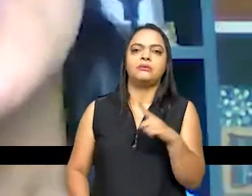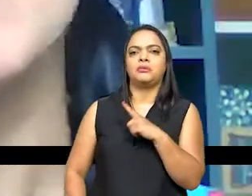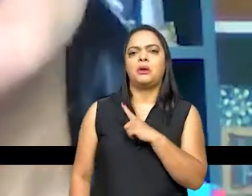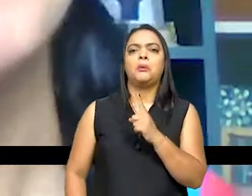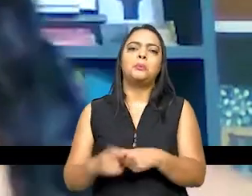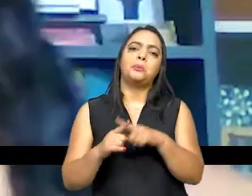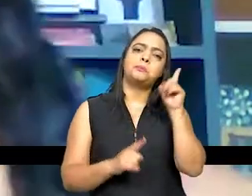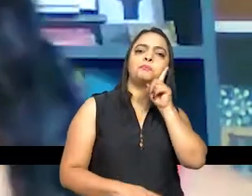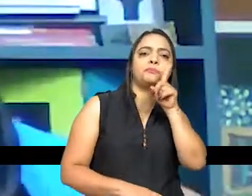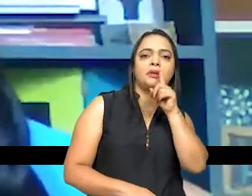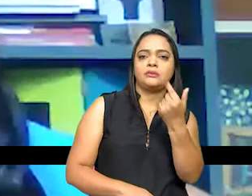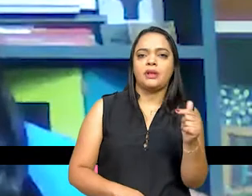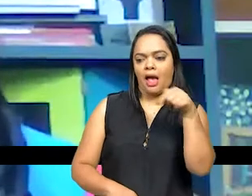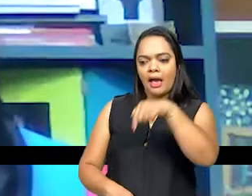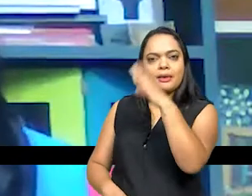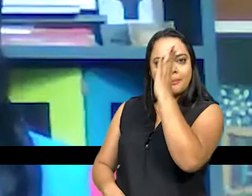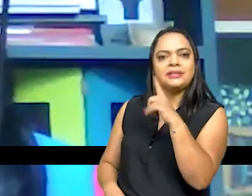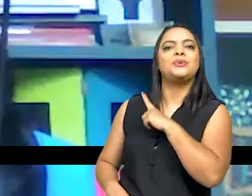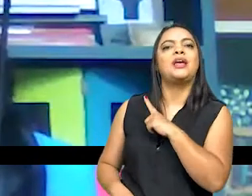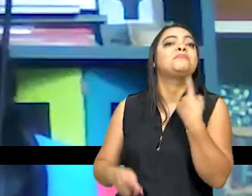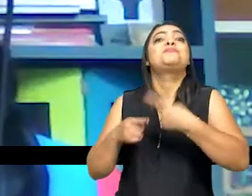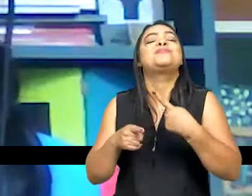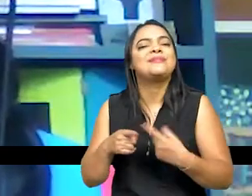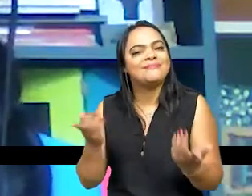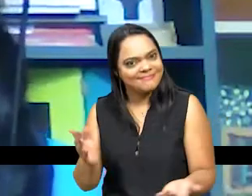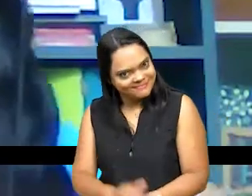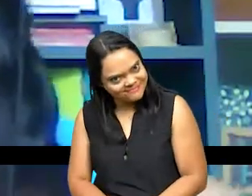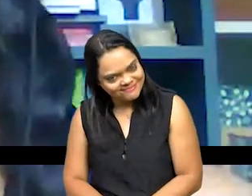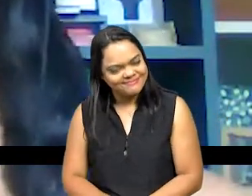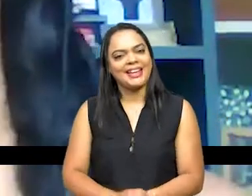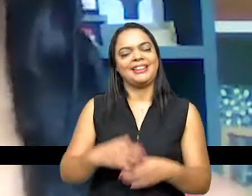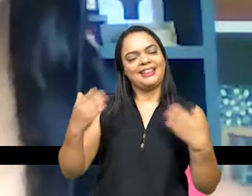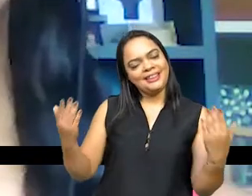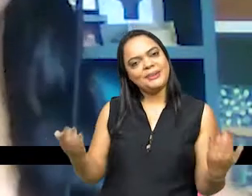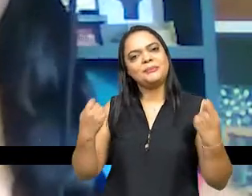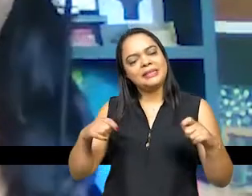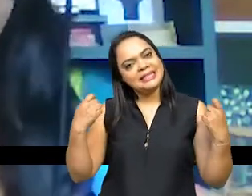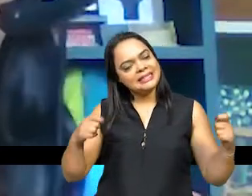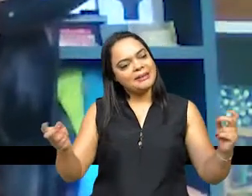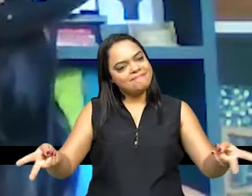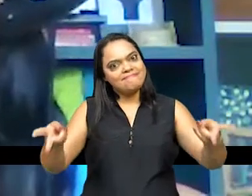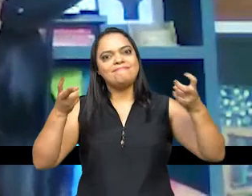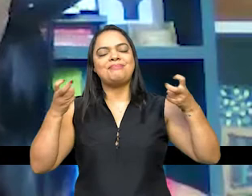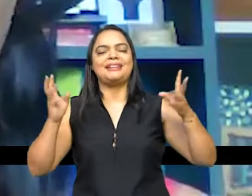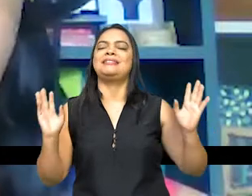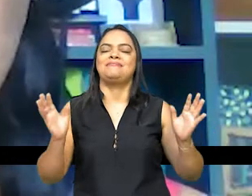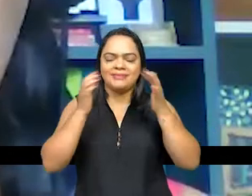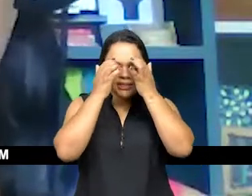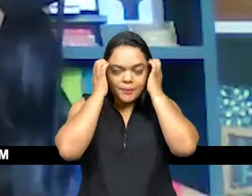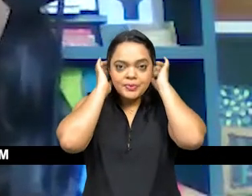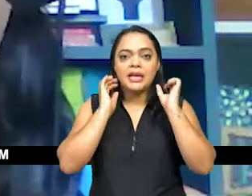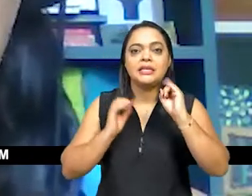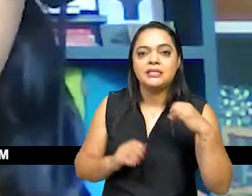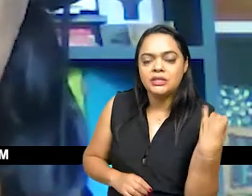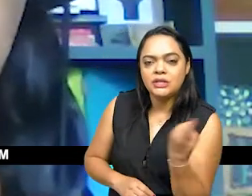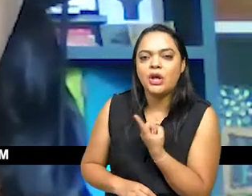Por que, que eles não têm? E no Brasil a gente tem por quê, né? Então, assim, essa dimensão, quando a gente consegue olhar para